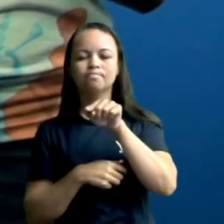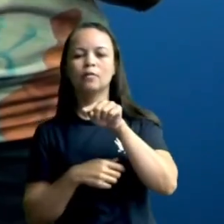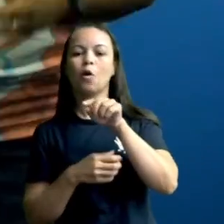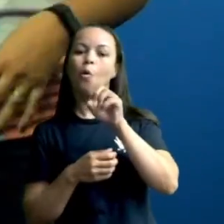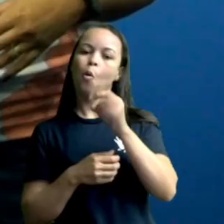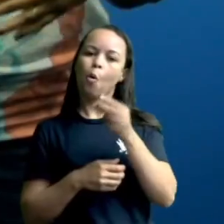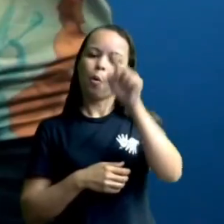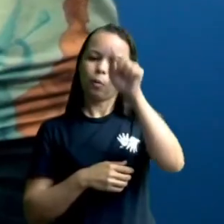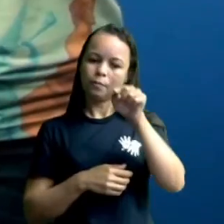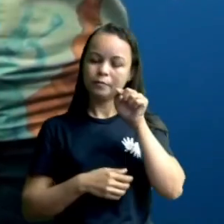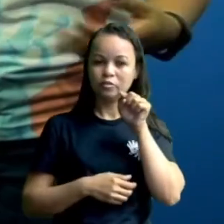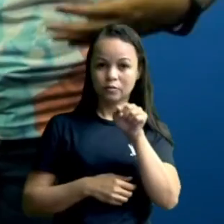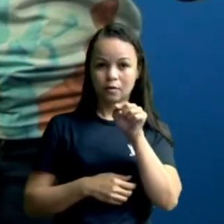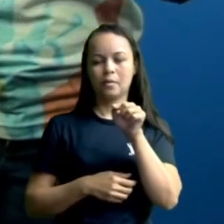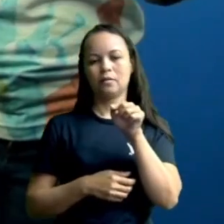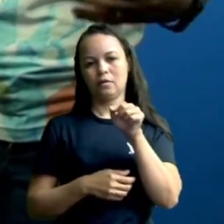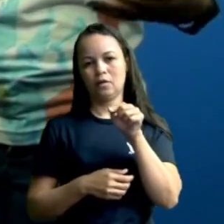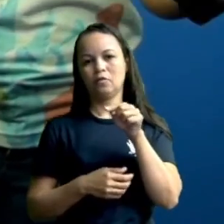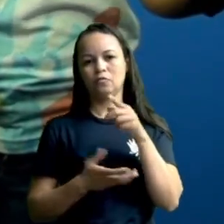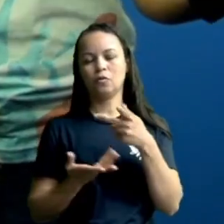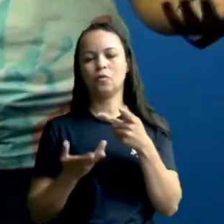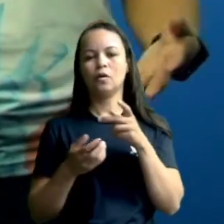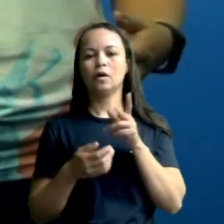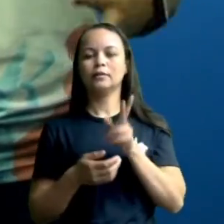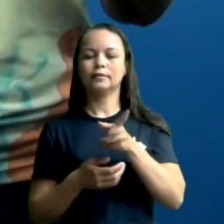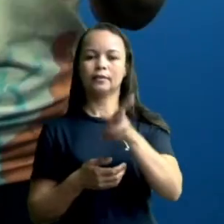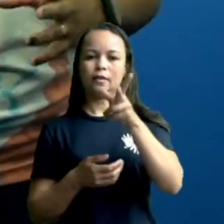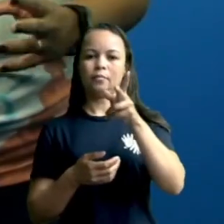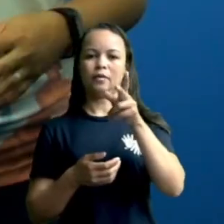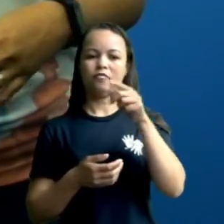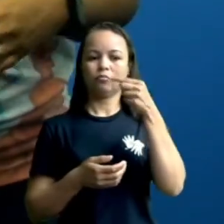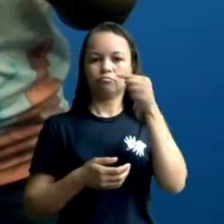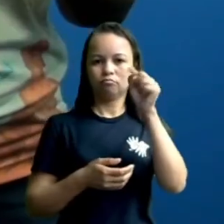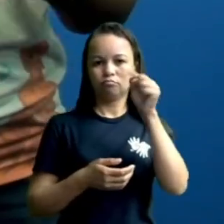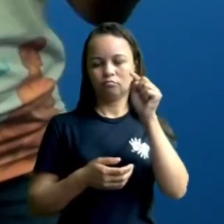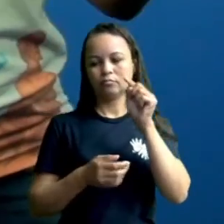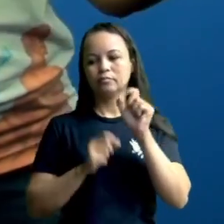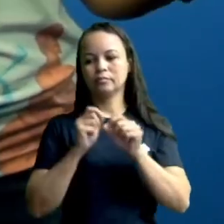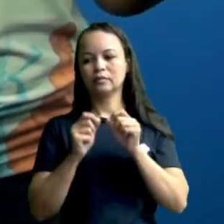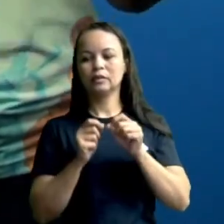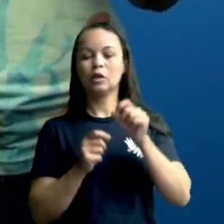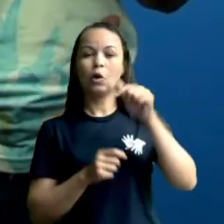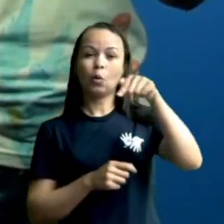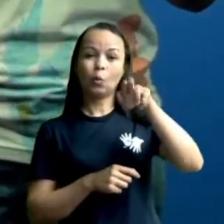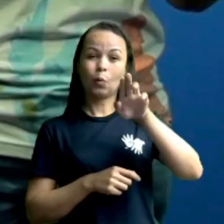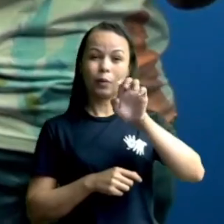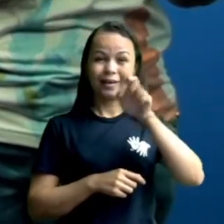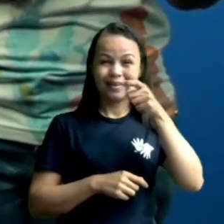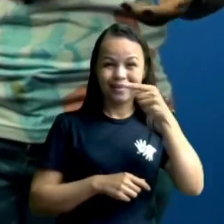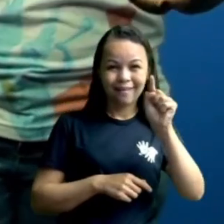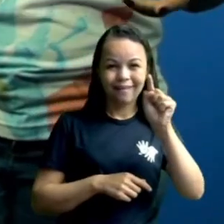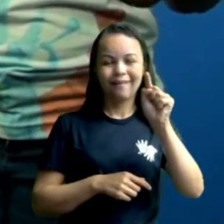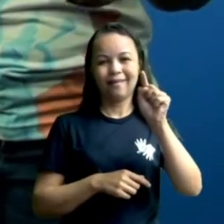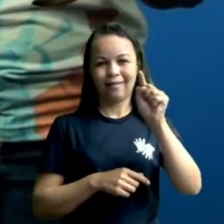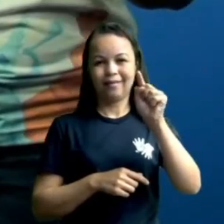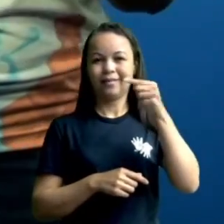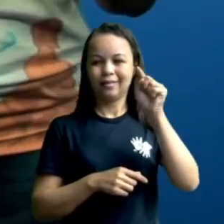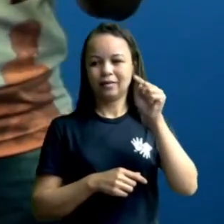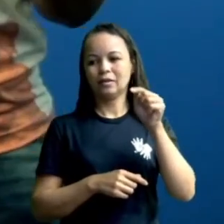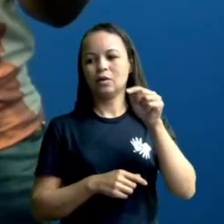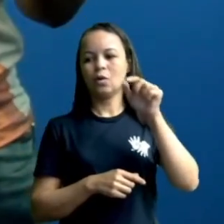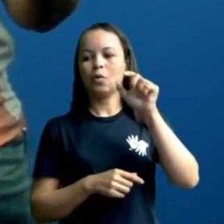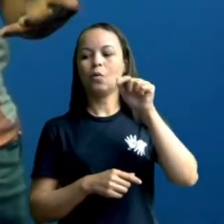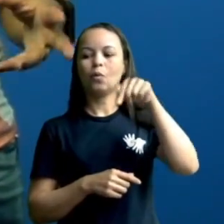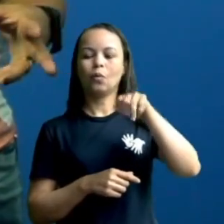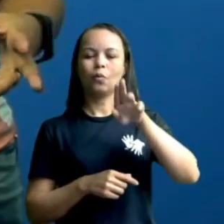pronome exclamativo, sempre vão ser acentuadas. Então, toda vez que você vê um que com esse acento, um quem com